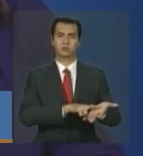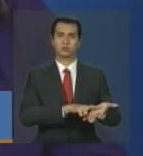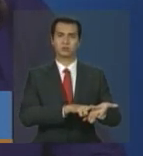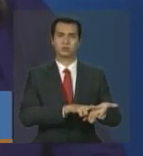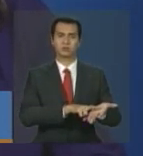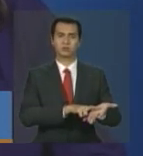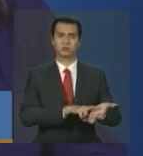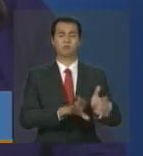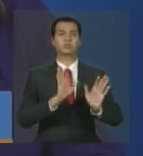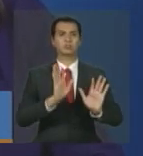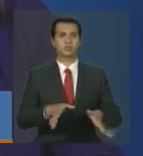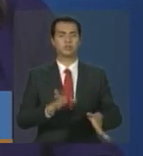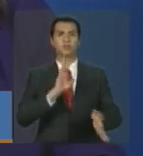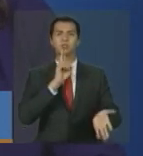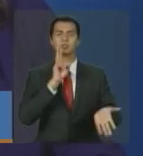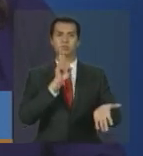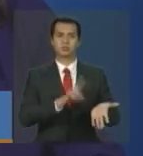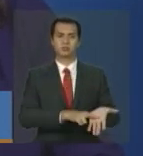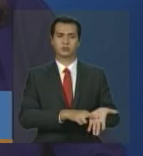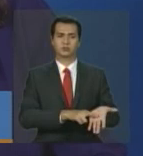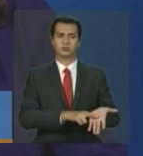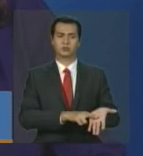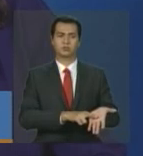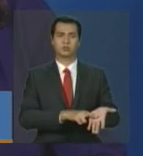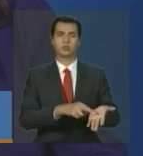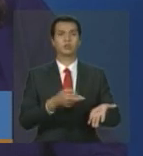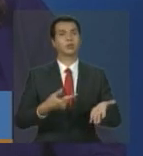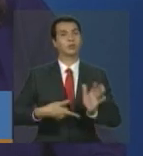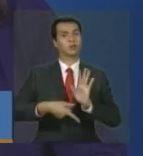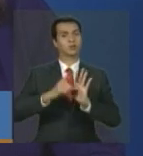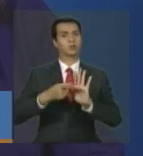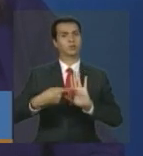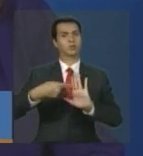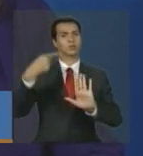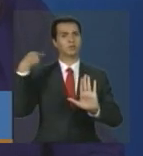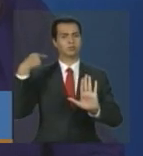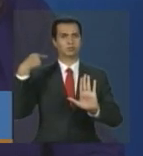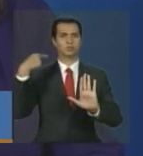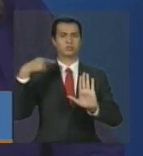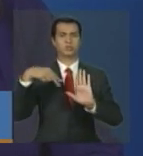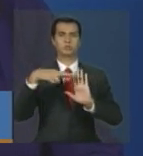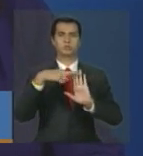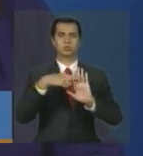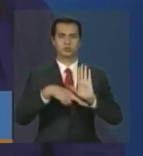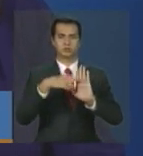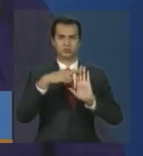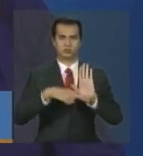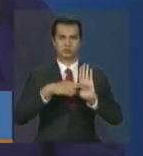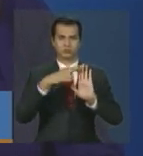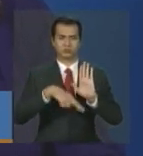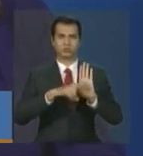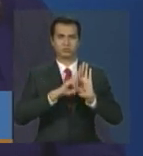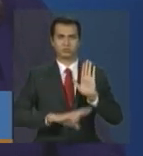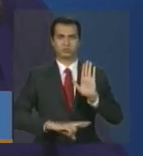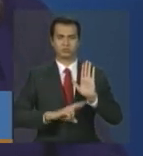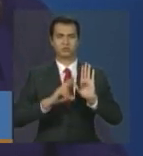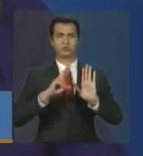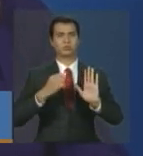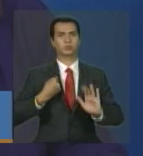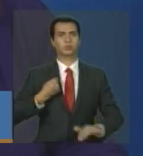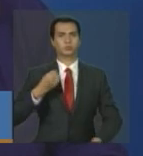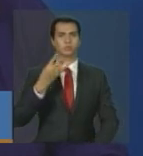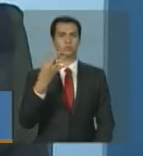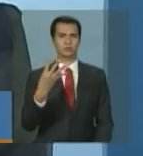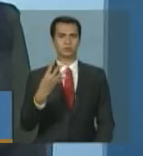Eles já estarão respondendo atendendo a ao solicitado ao regulamentado pela resolução nº